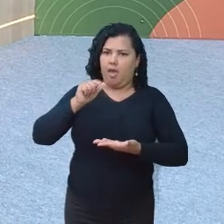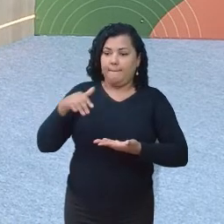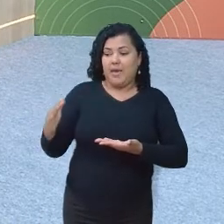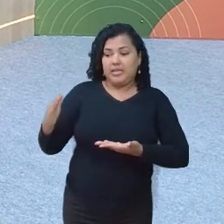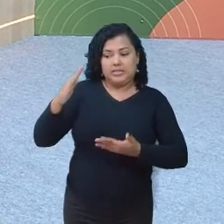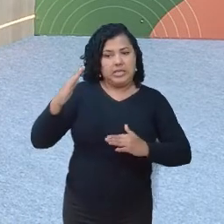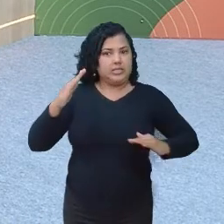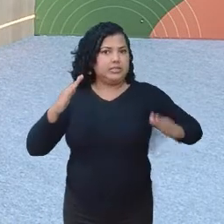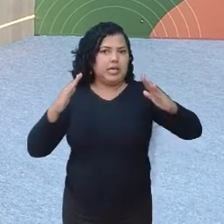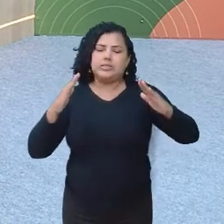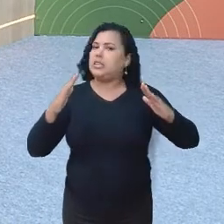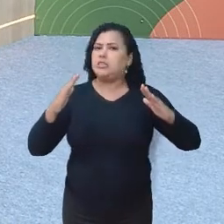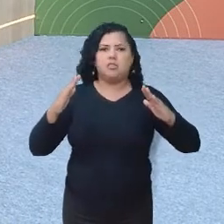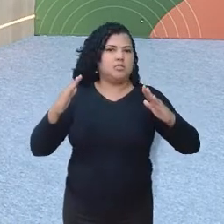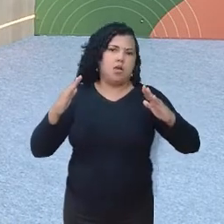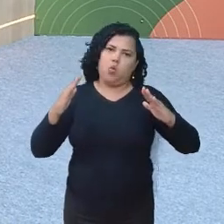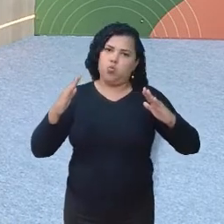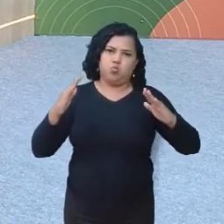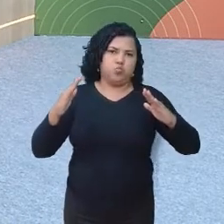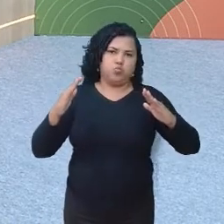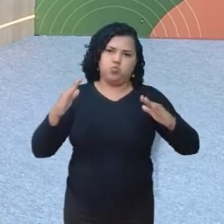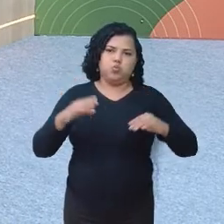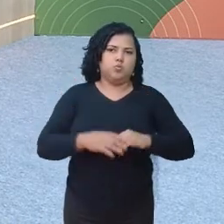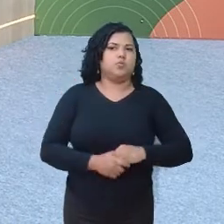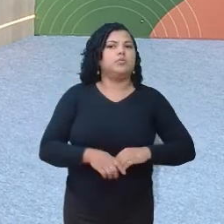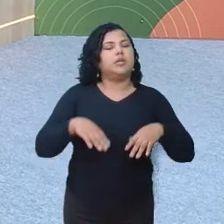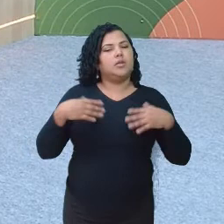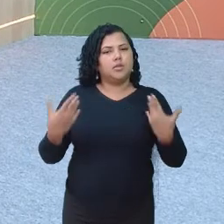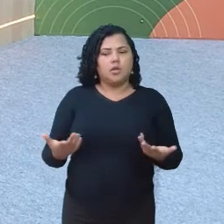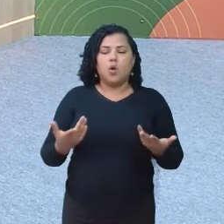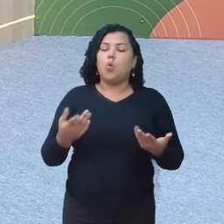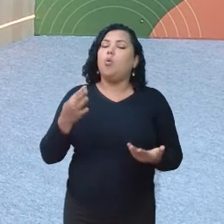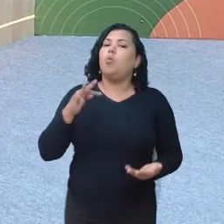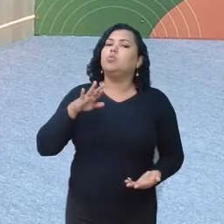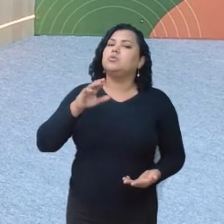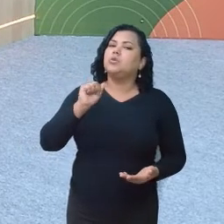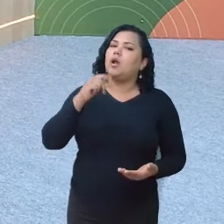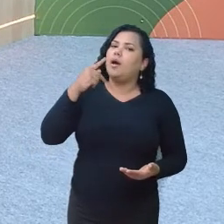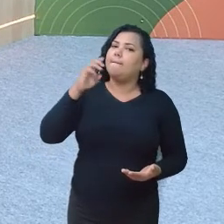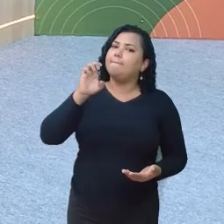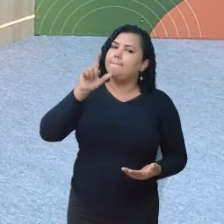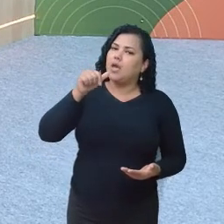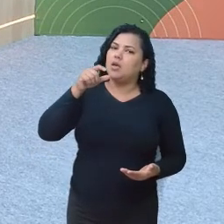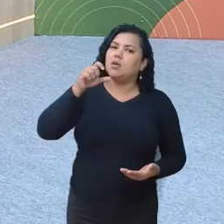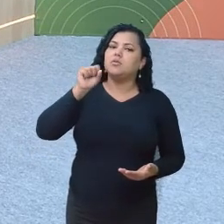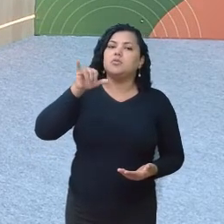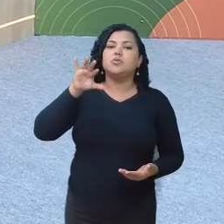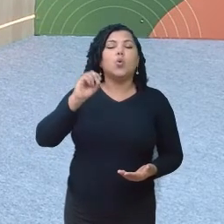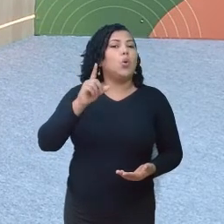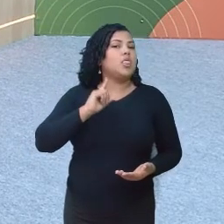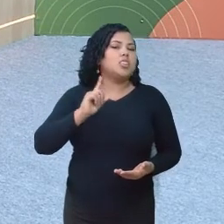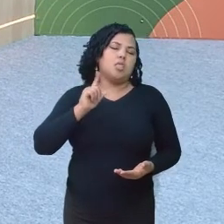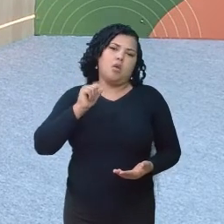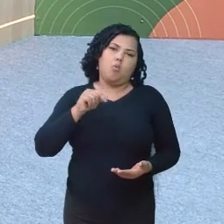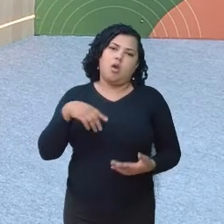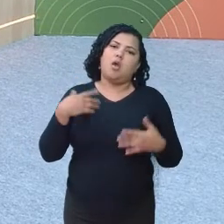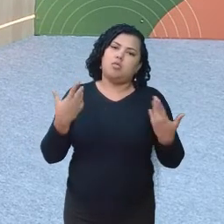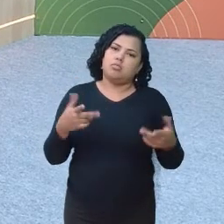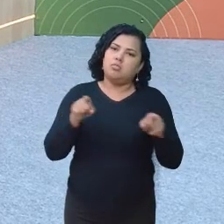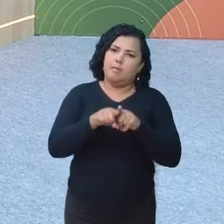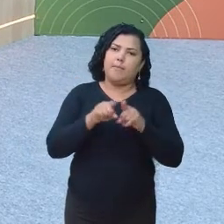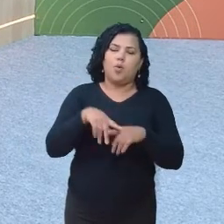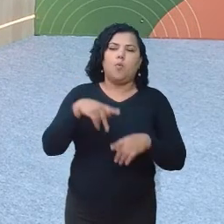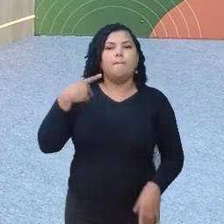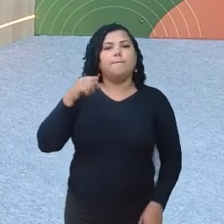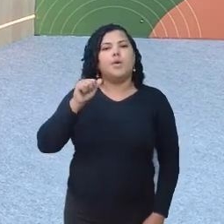esse lado não é paralelo àquele. Então, um trapézio não é um paralelogramo. Mas por que eu estou fazendo essa